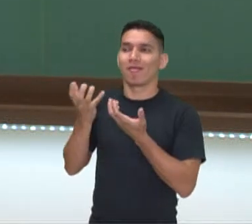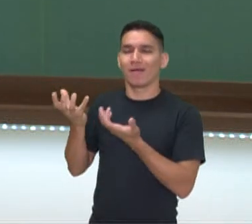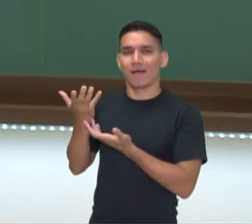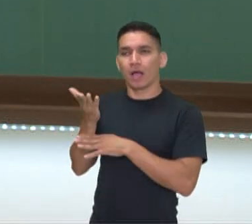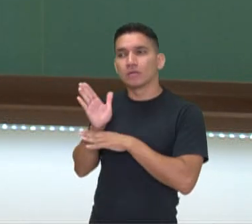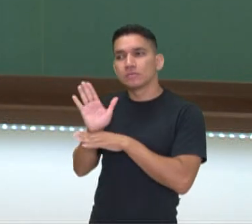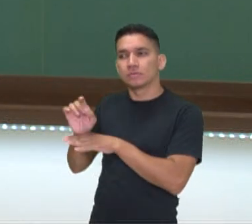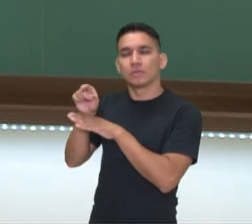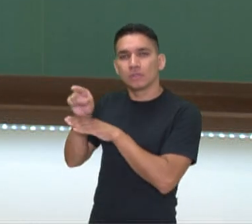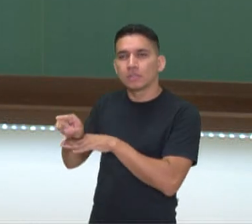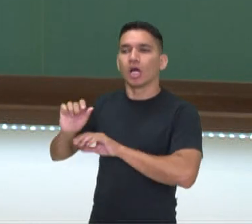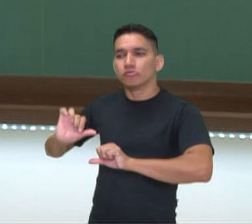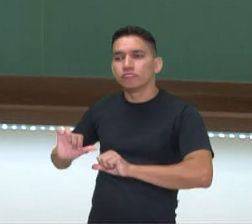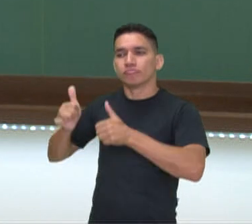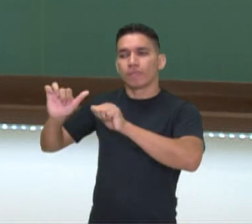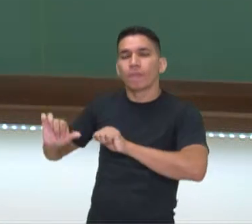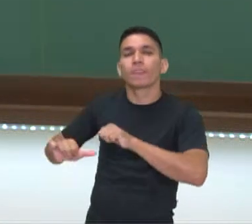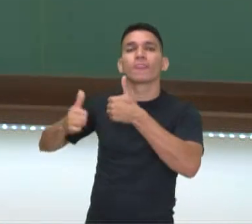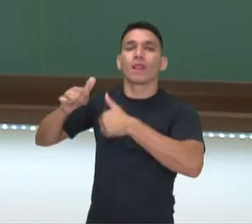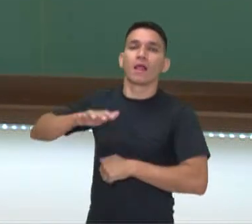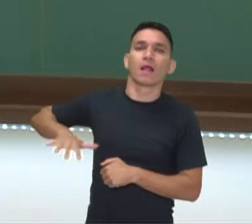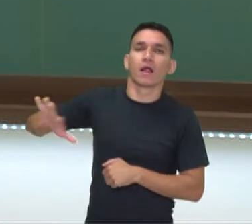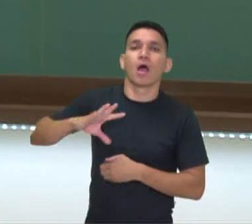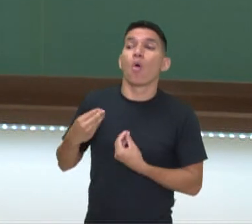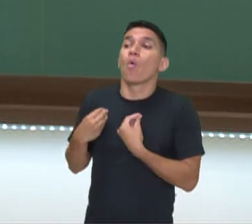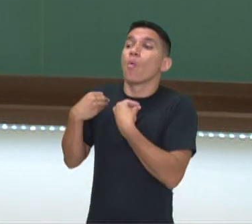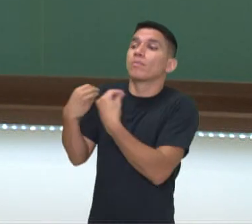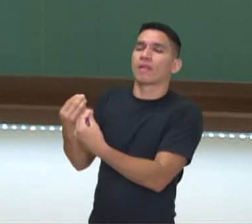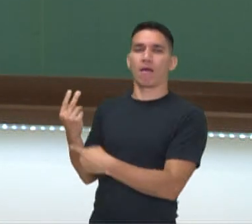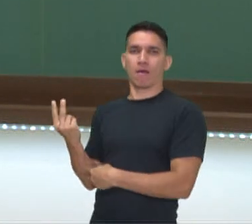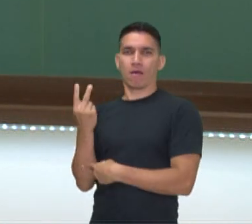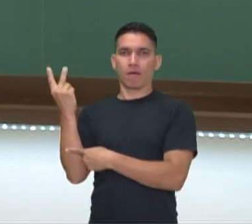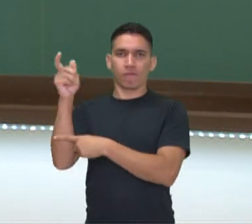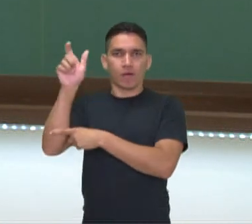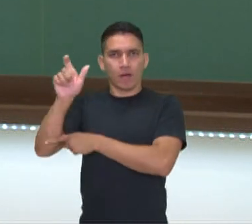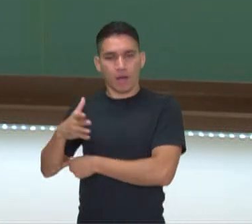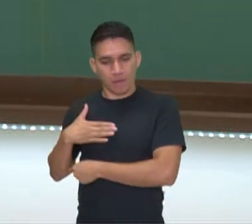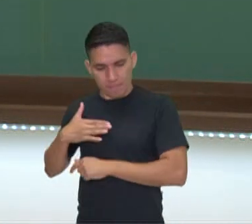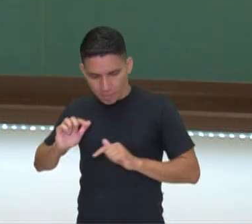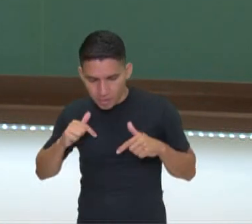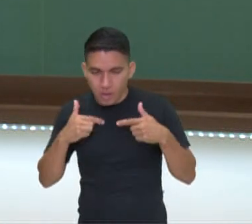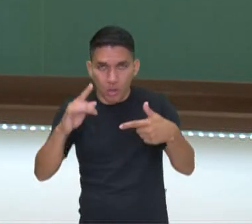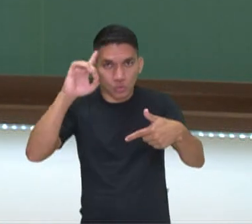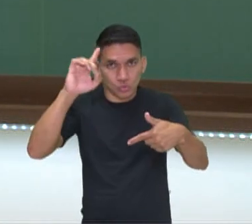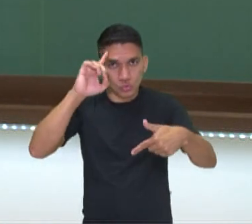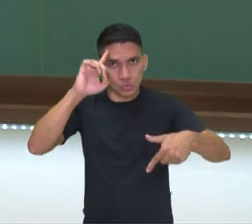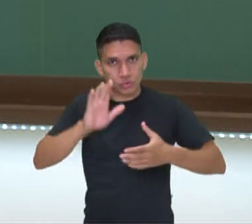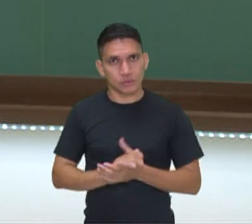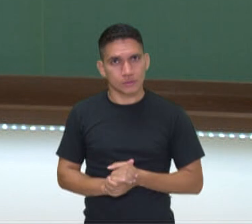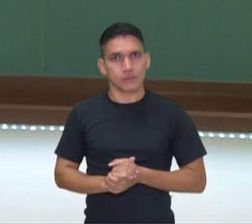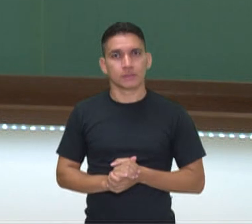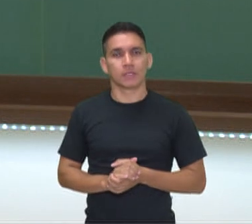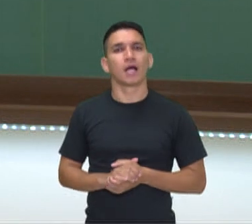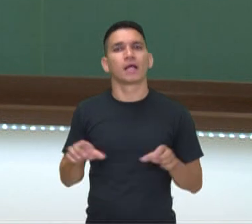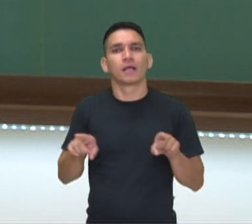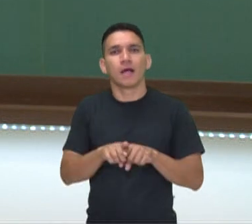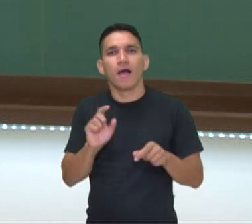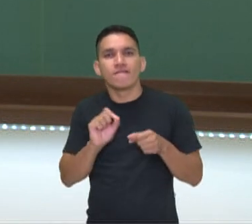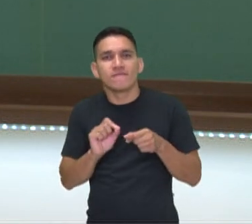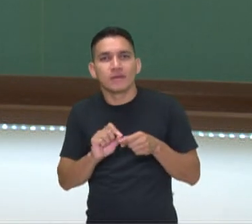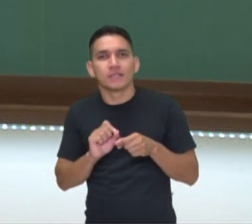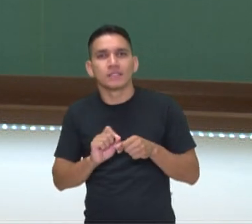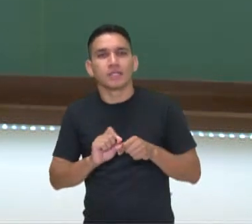para transformar isso, de que valor que eu posso atribuir às minhas ações cotidianas, para que isso cause um